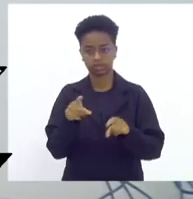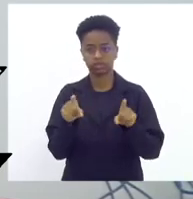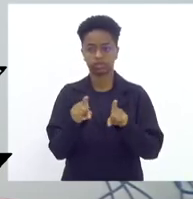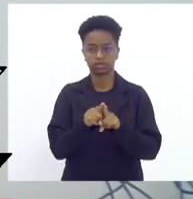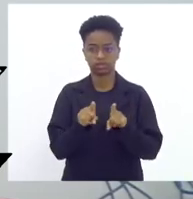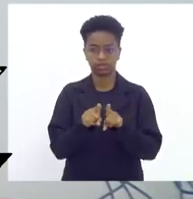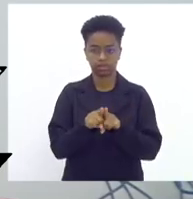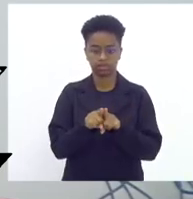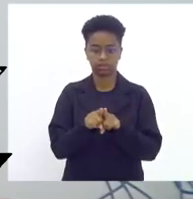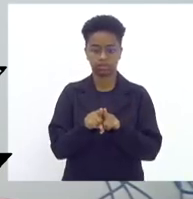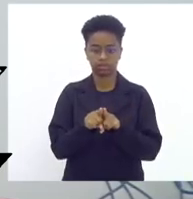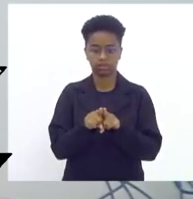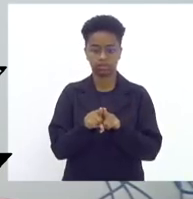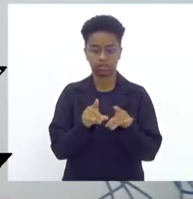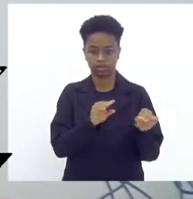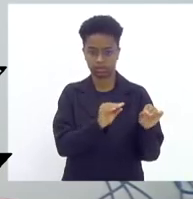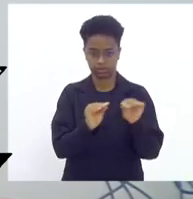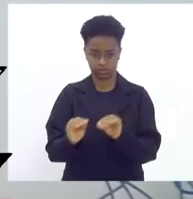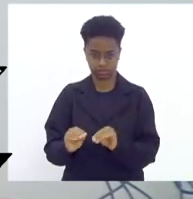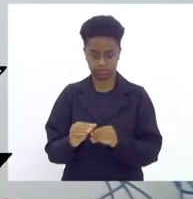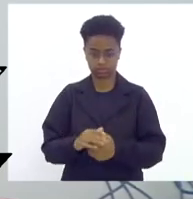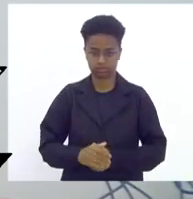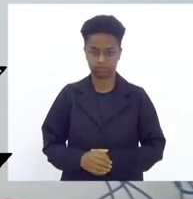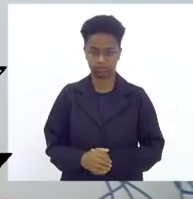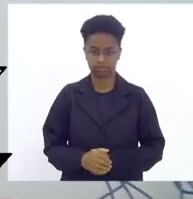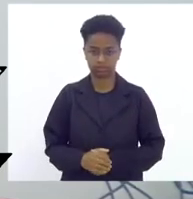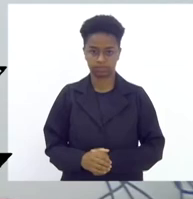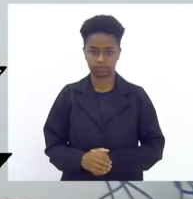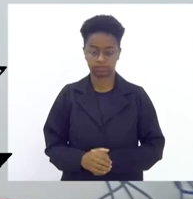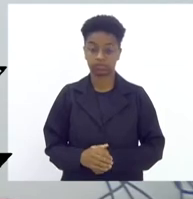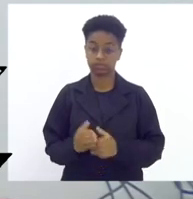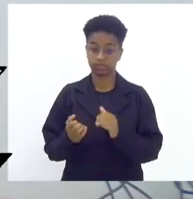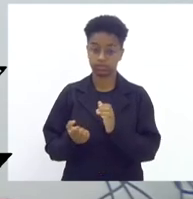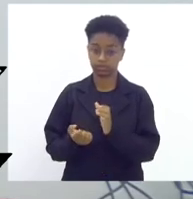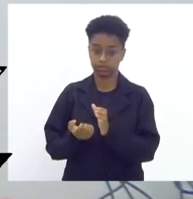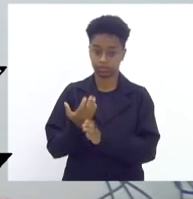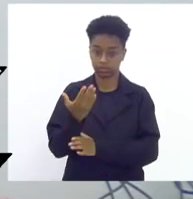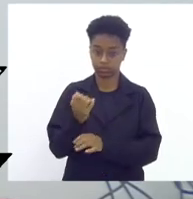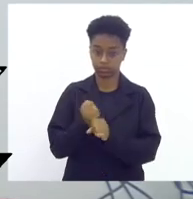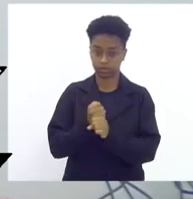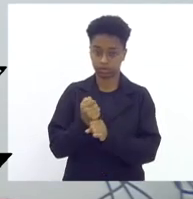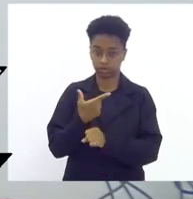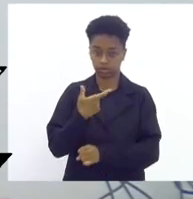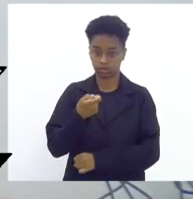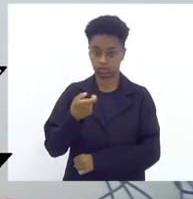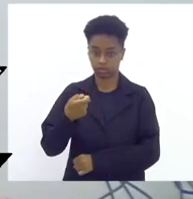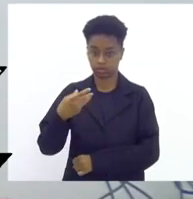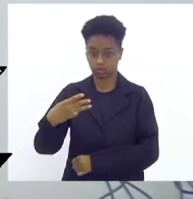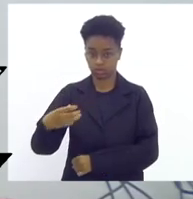um refugiado emigrante ele foi criado em 2009